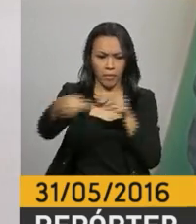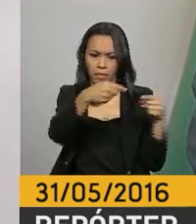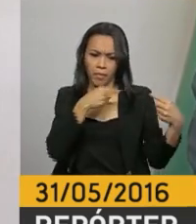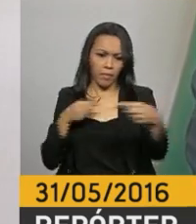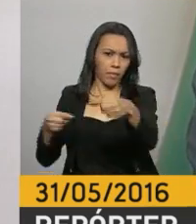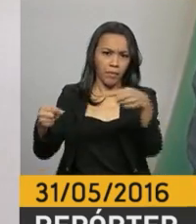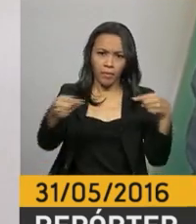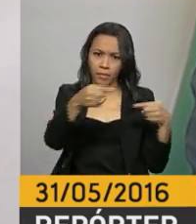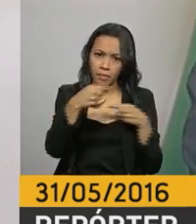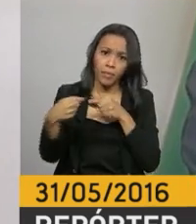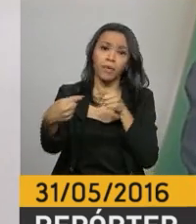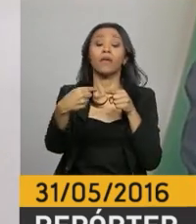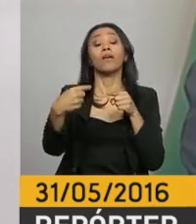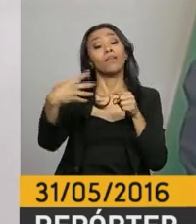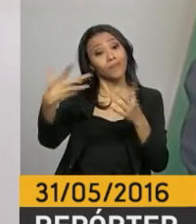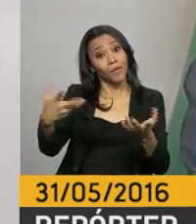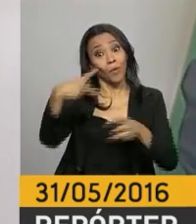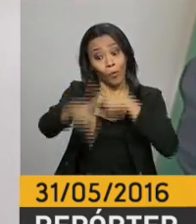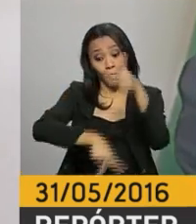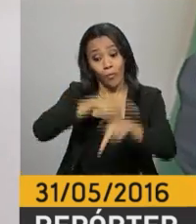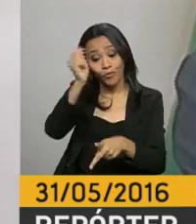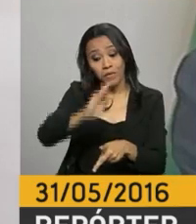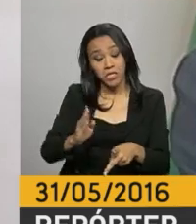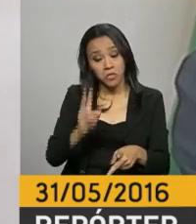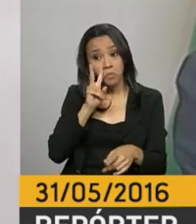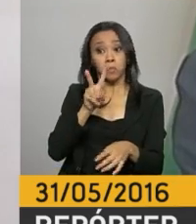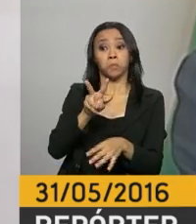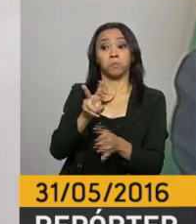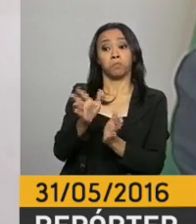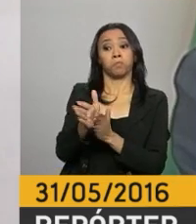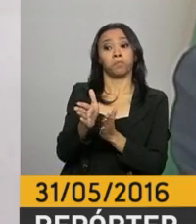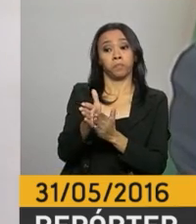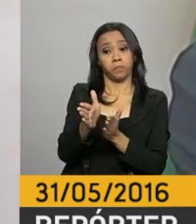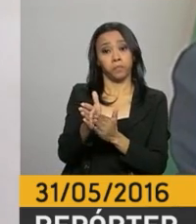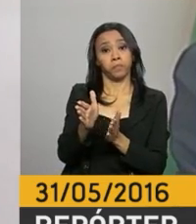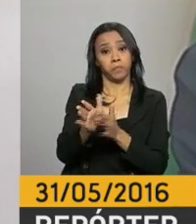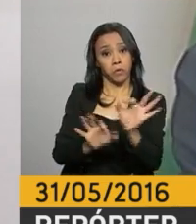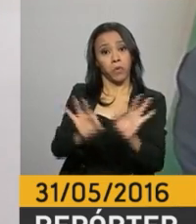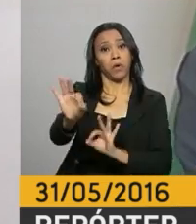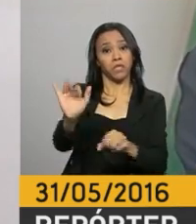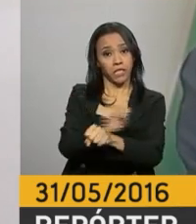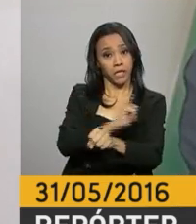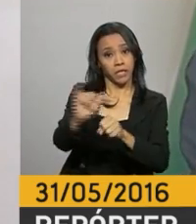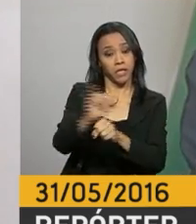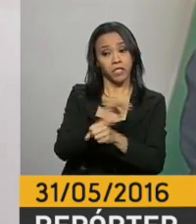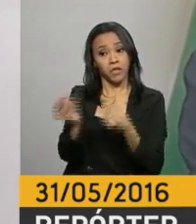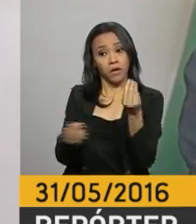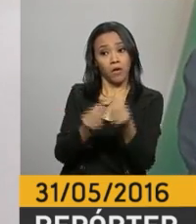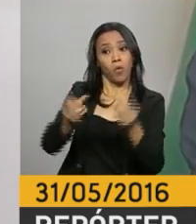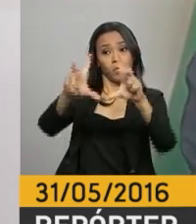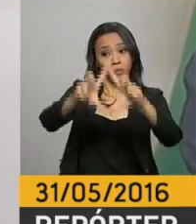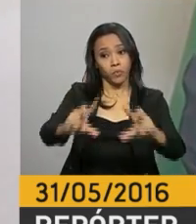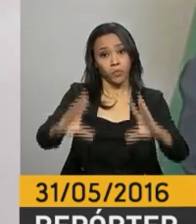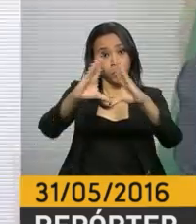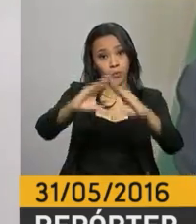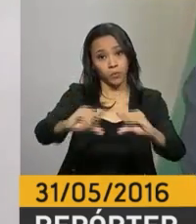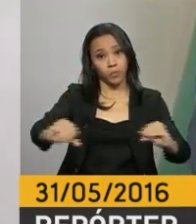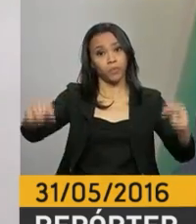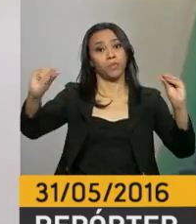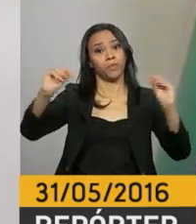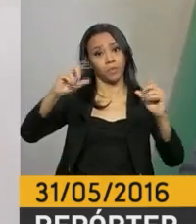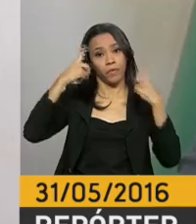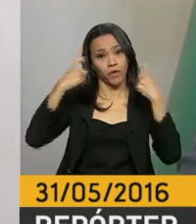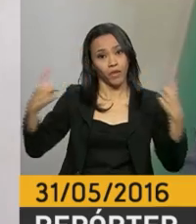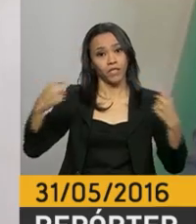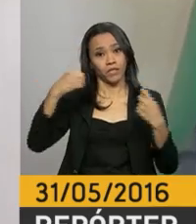povo brasileiro dirá que nós estamos executando medidas capazes de, ao longo do tempo, conter a violência do país. Bom